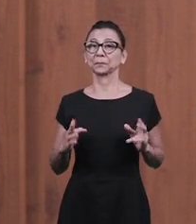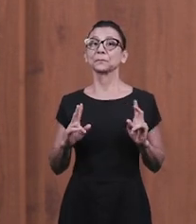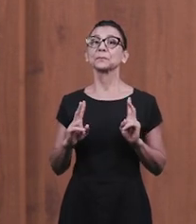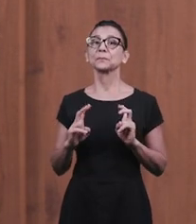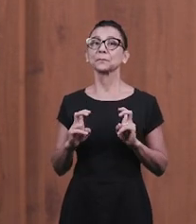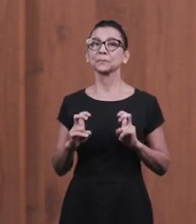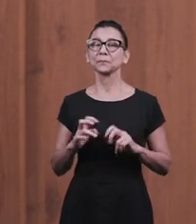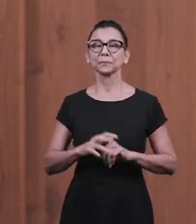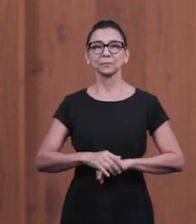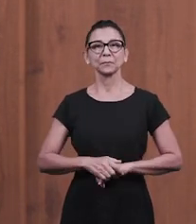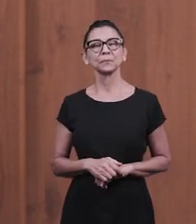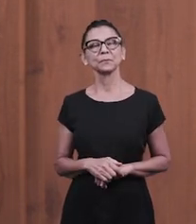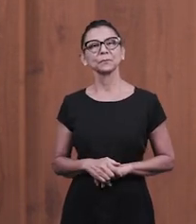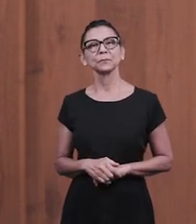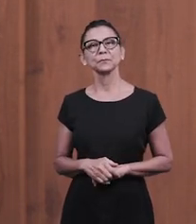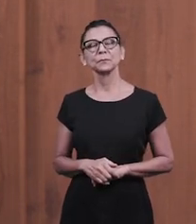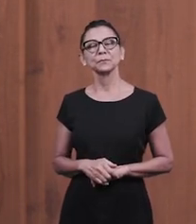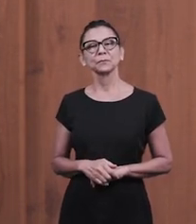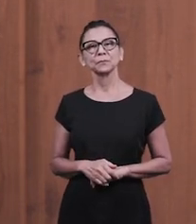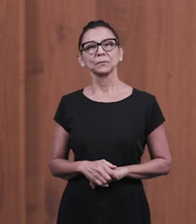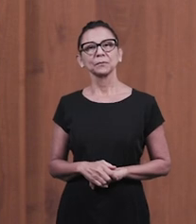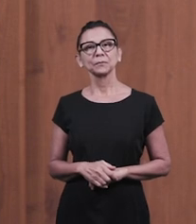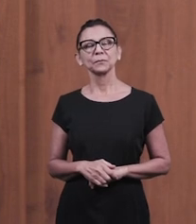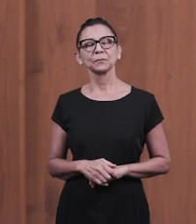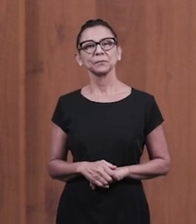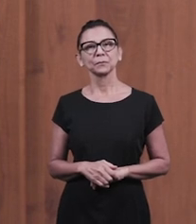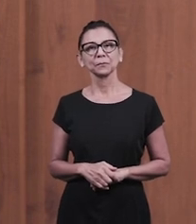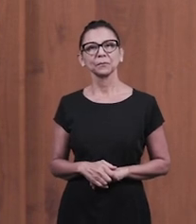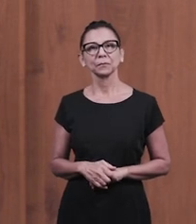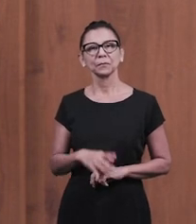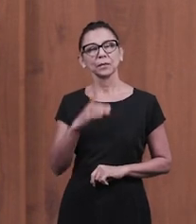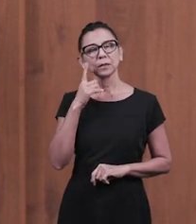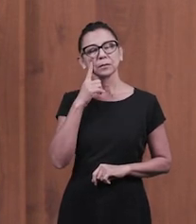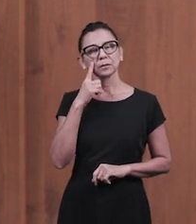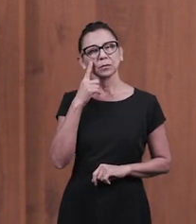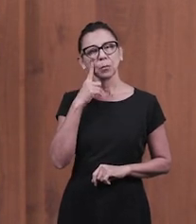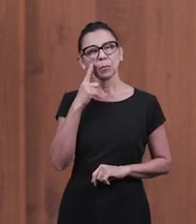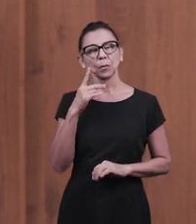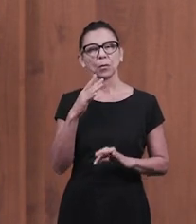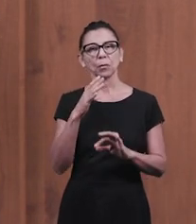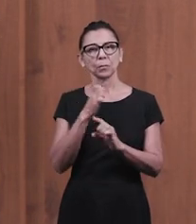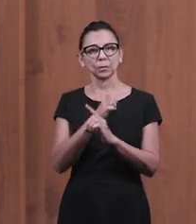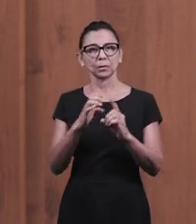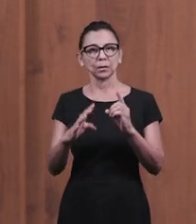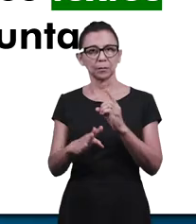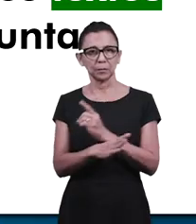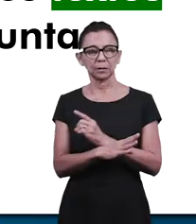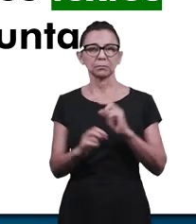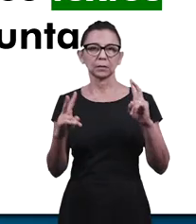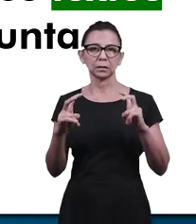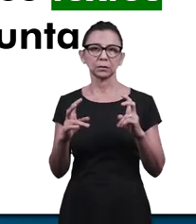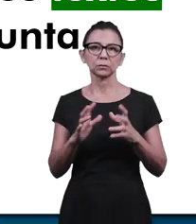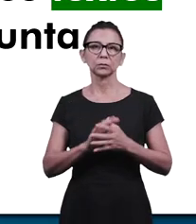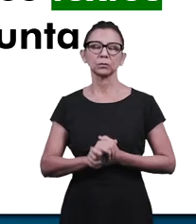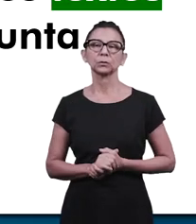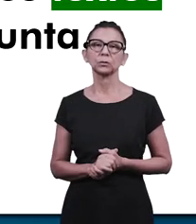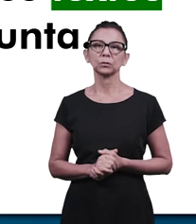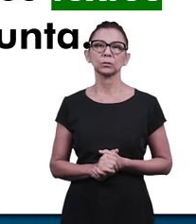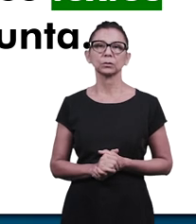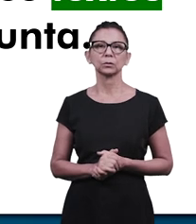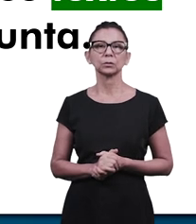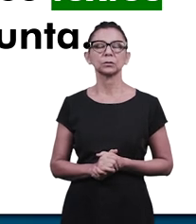assunto trata-se de uma ampliação, ampliando um pouco os assuntos tratados na Escola Bíblica Dominical do